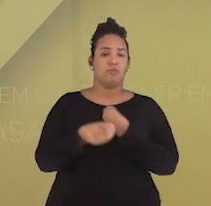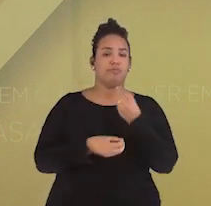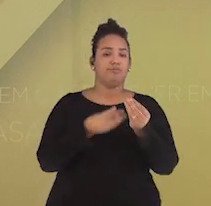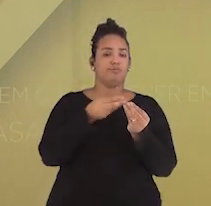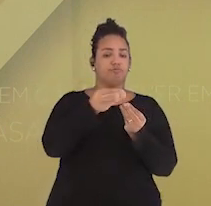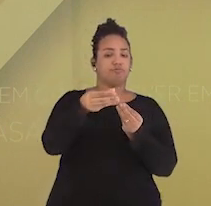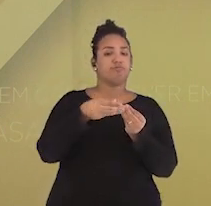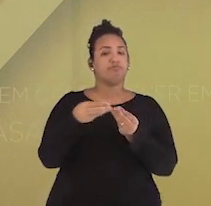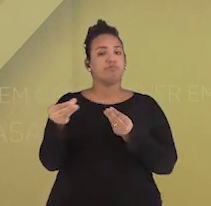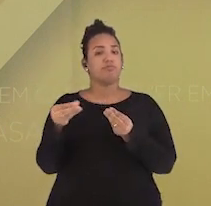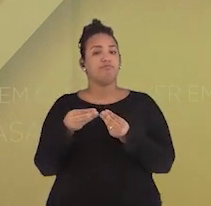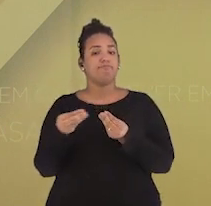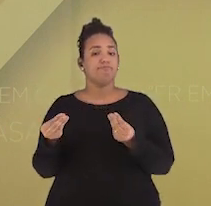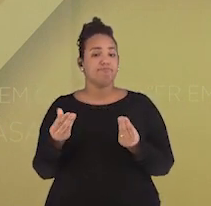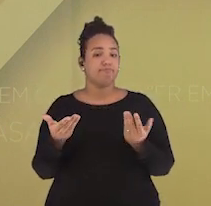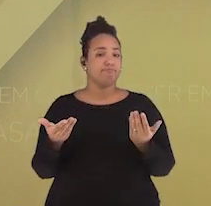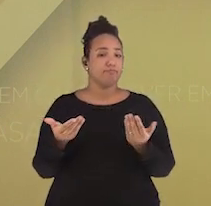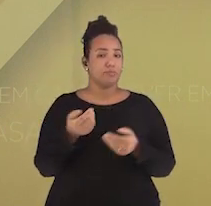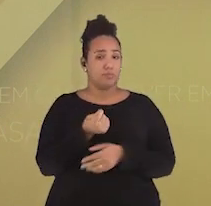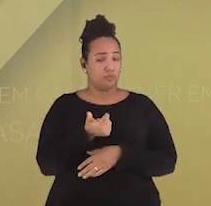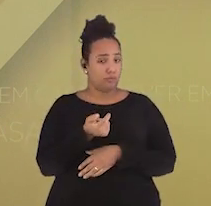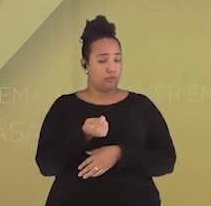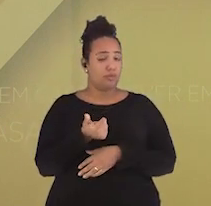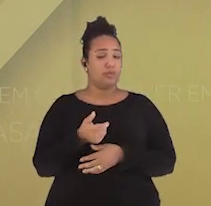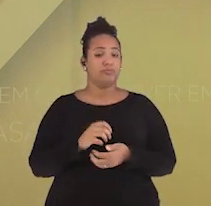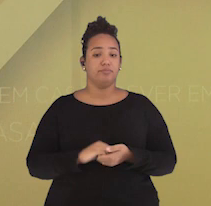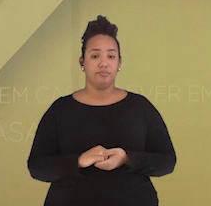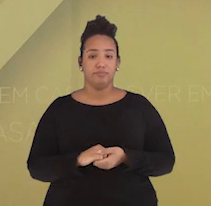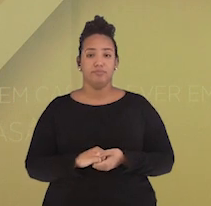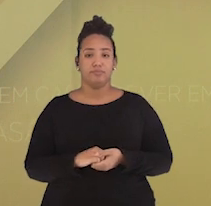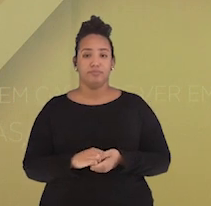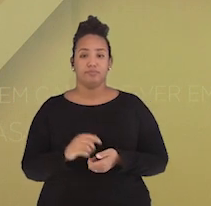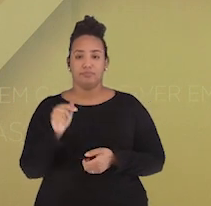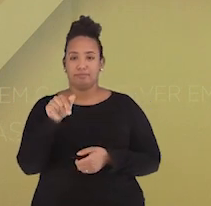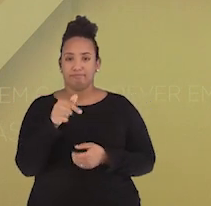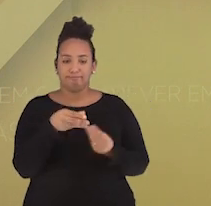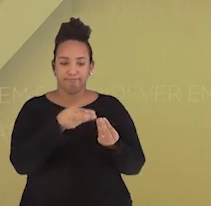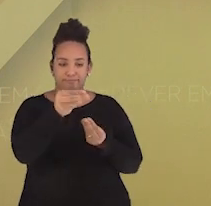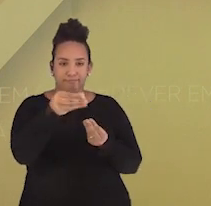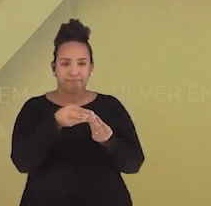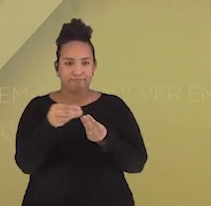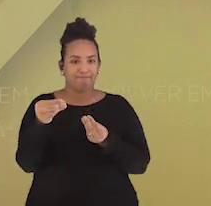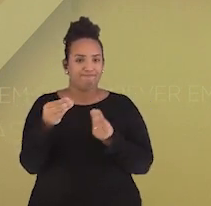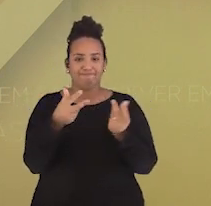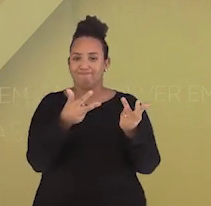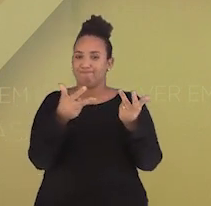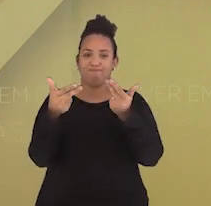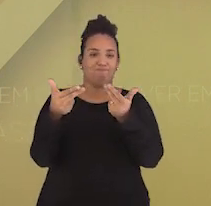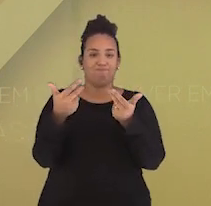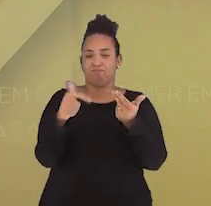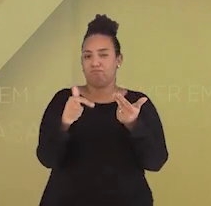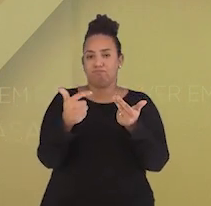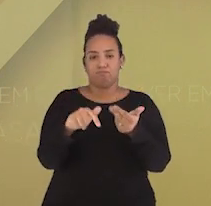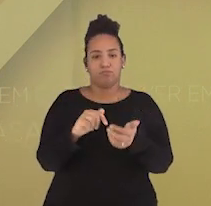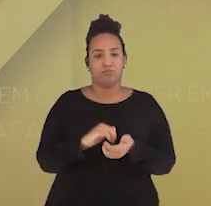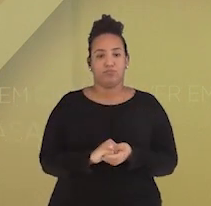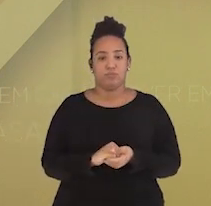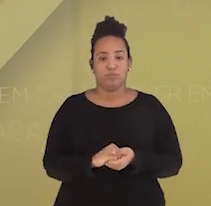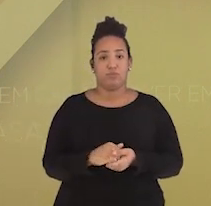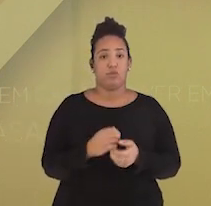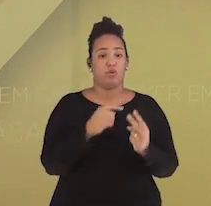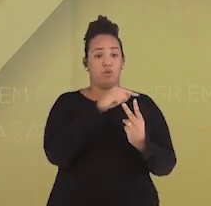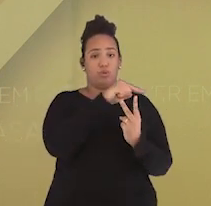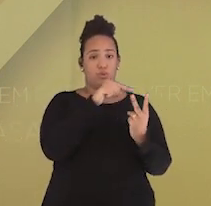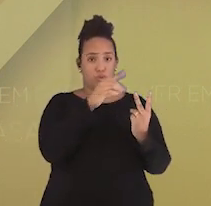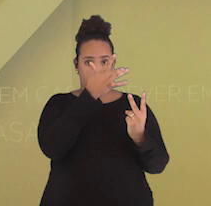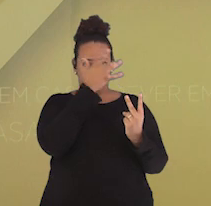restante? Pouco, né? Seria uma divisão desigual, injusta. As 2 pessoas que possuem o